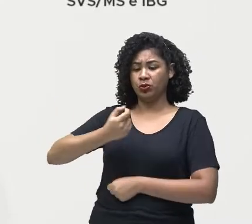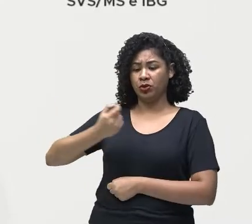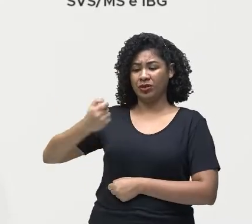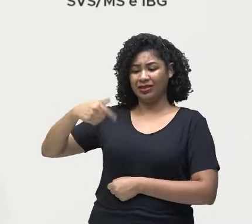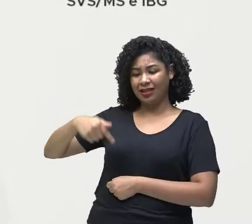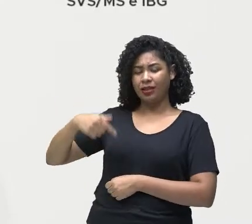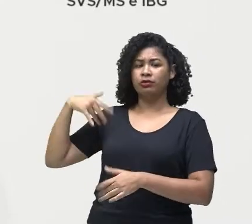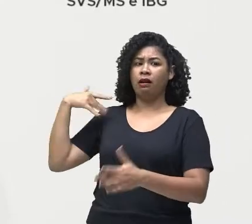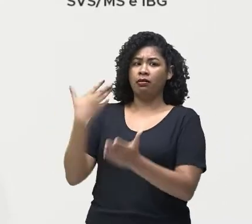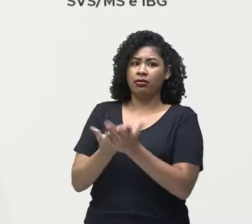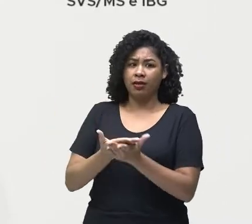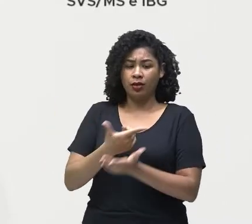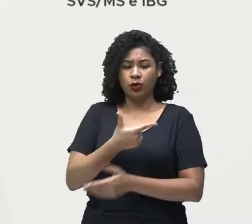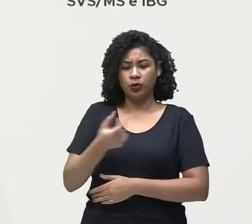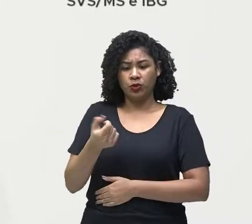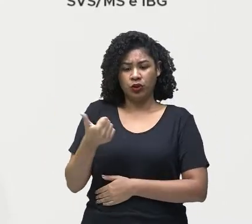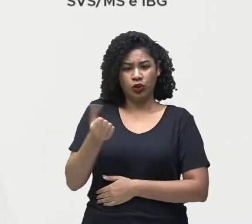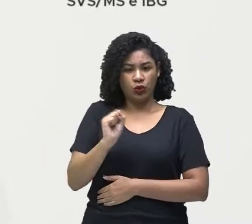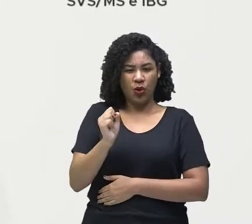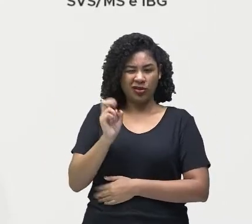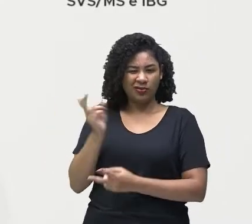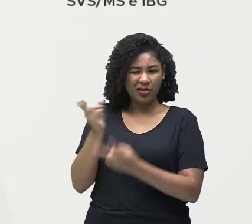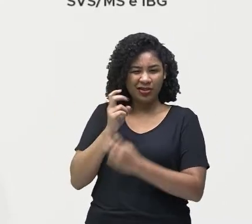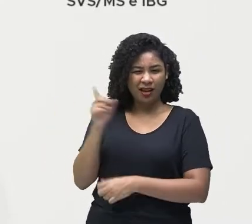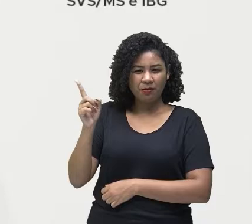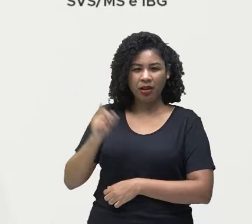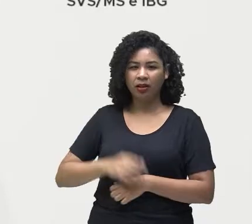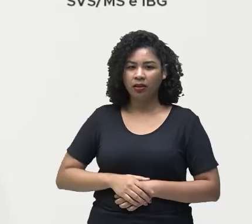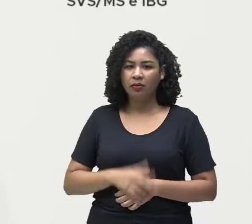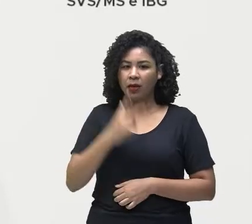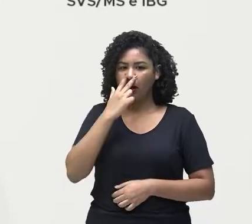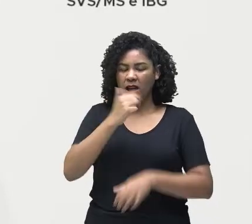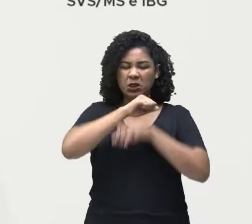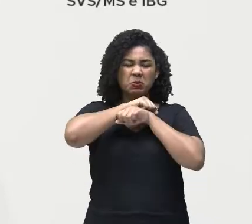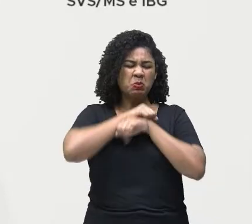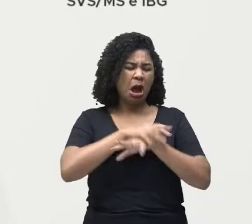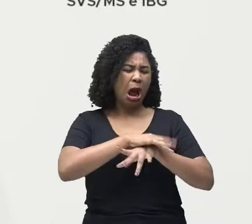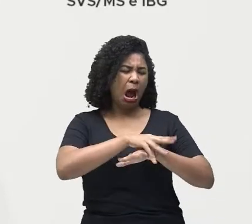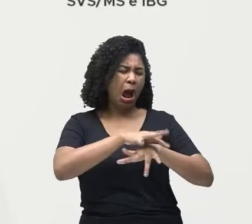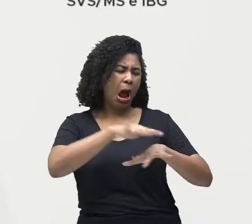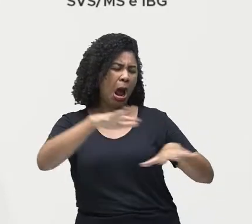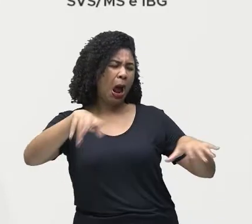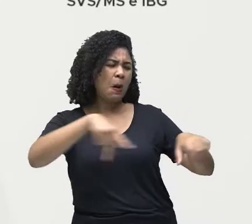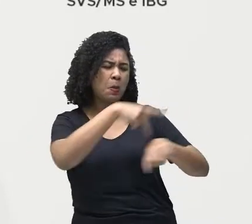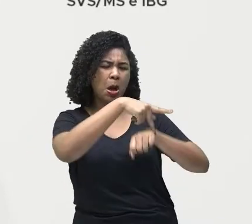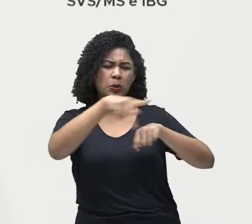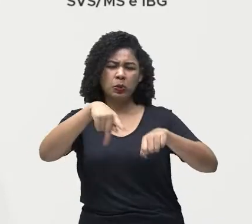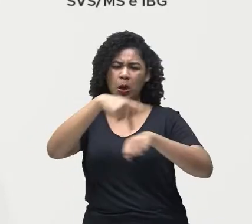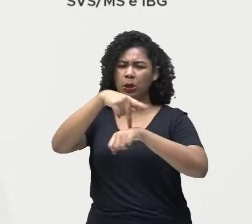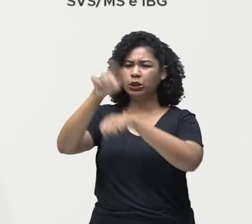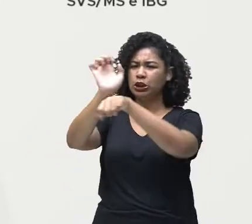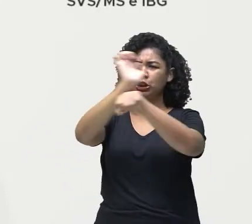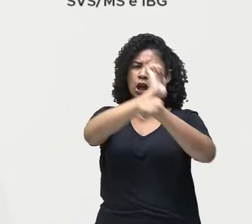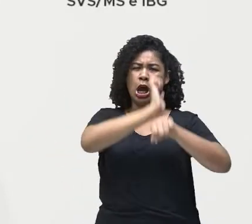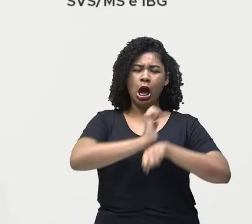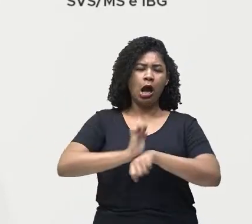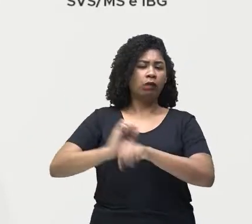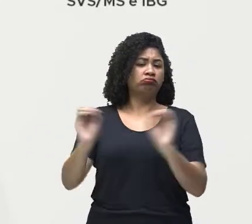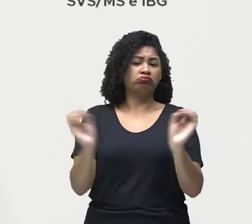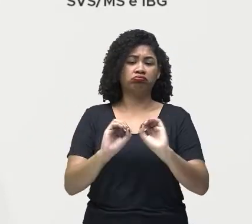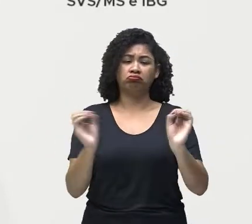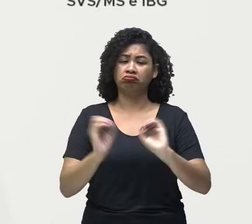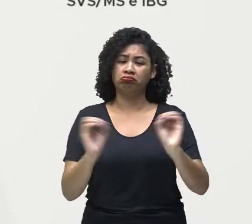até 2018. Reparem que essa doença, ela não se alastra para outros estados com grande frequência, com maior